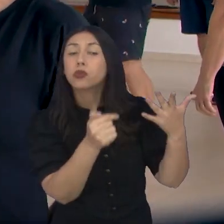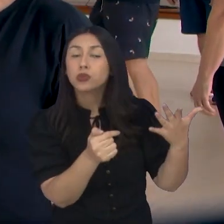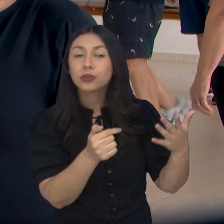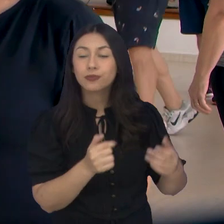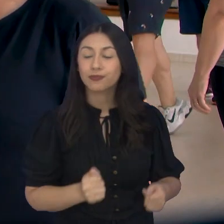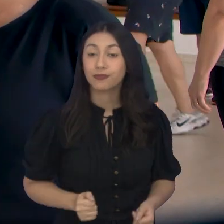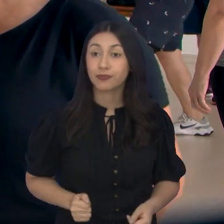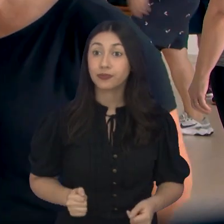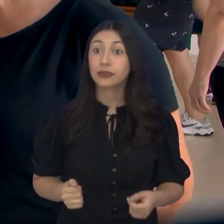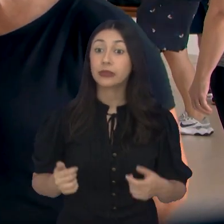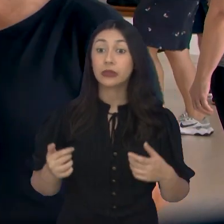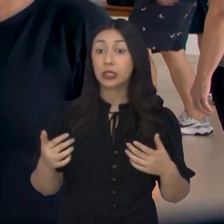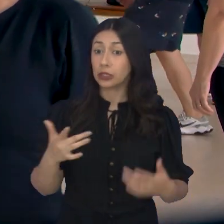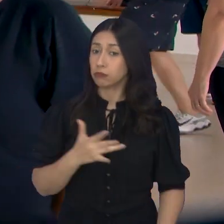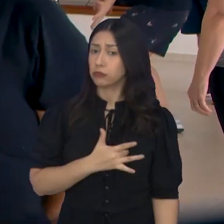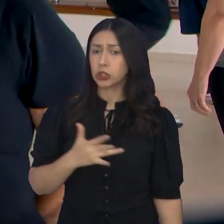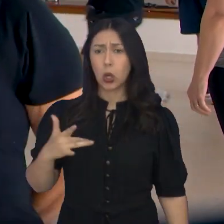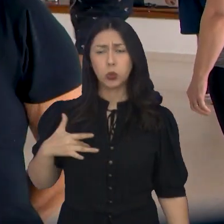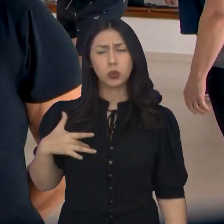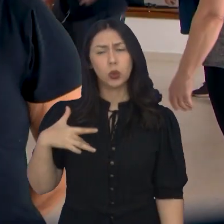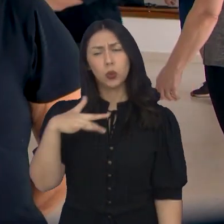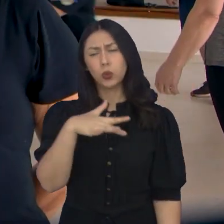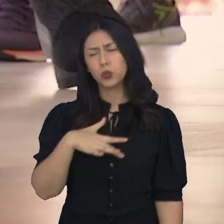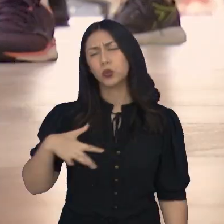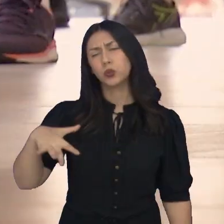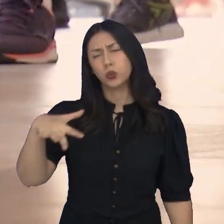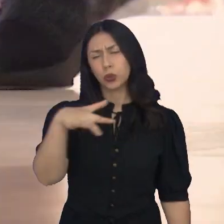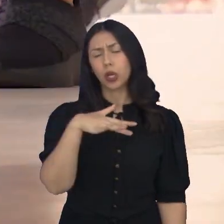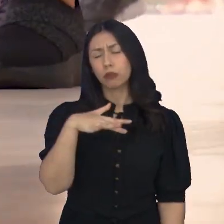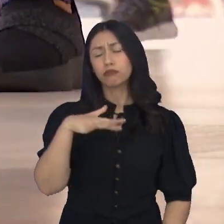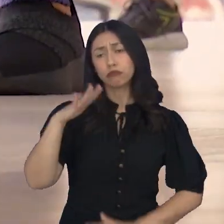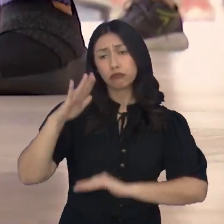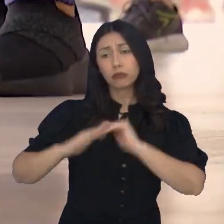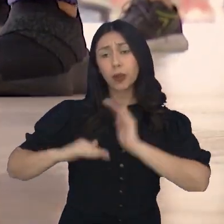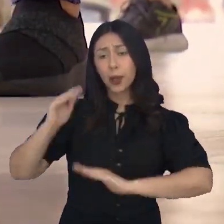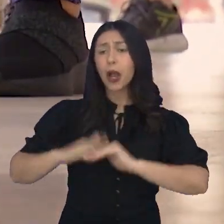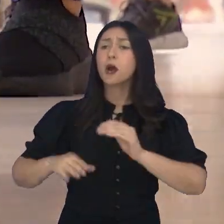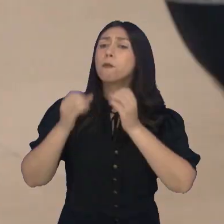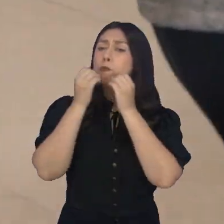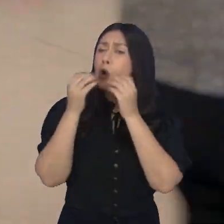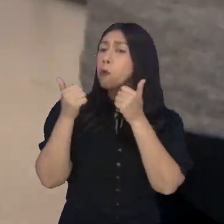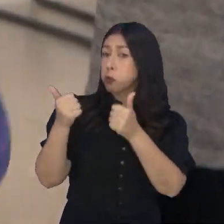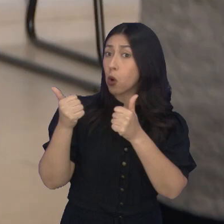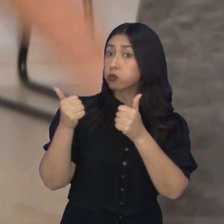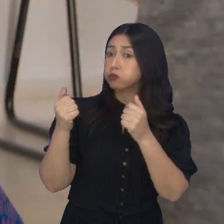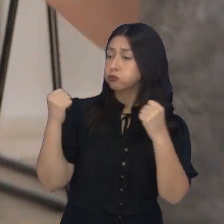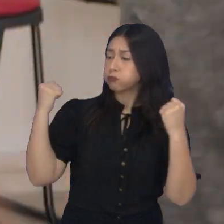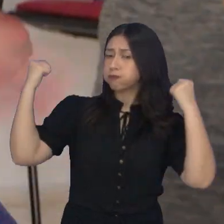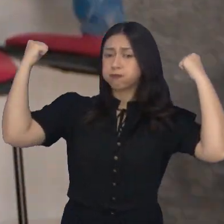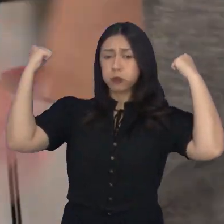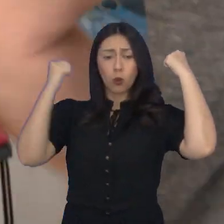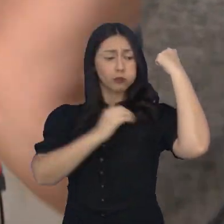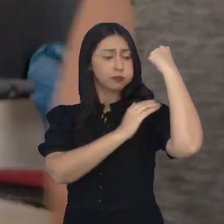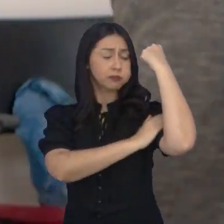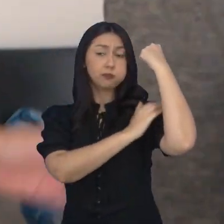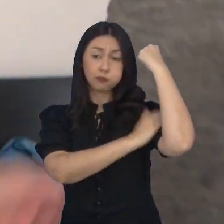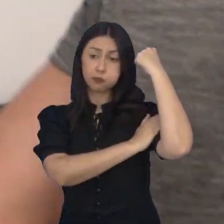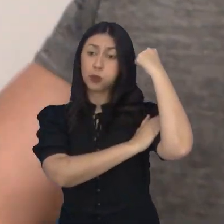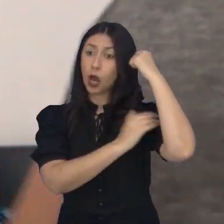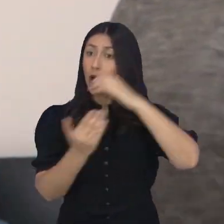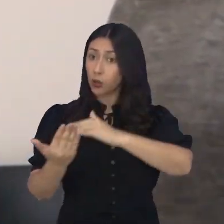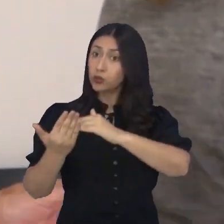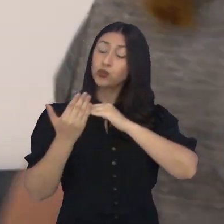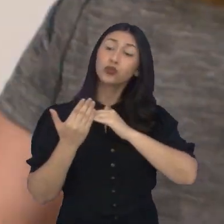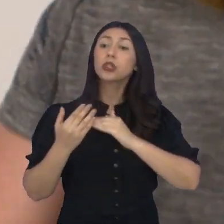tudo? É saúde em geral, né? Essas atividades é muito bom, ela firma os músculos, né? Faz muito bem, que é